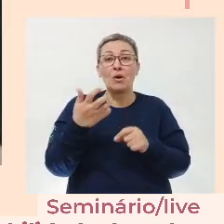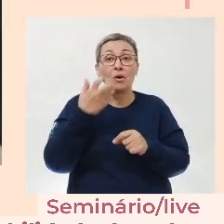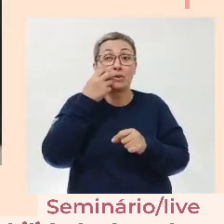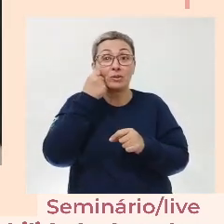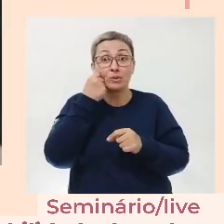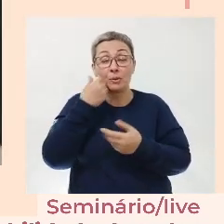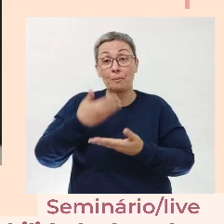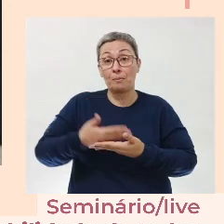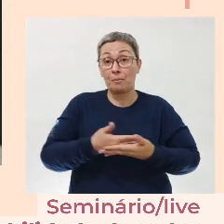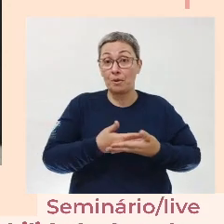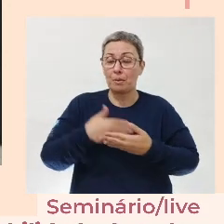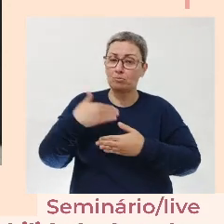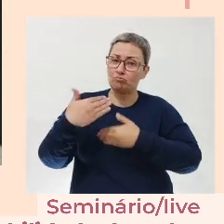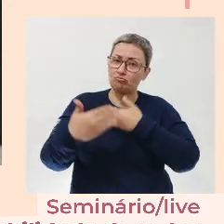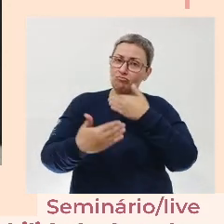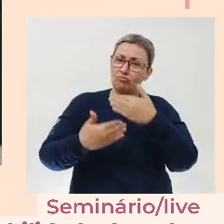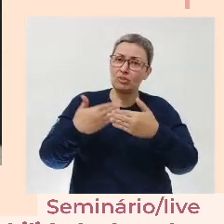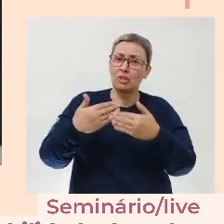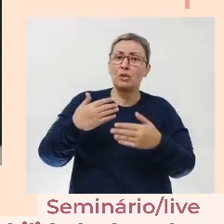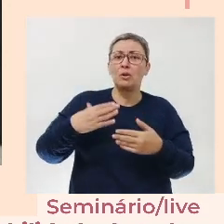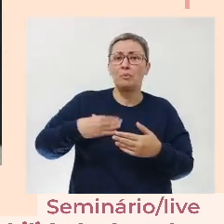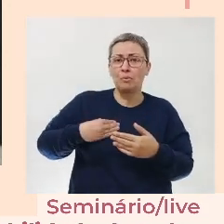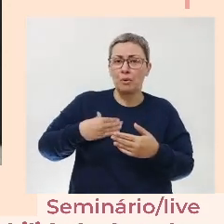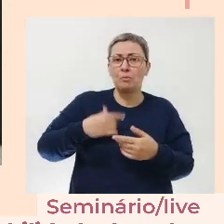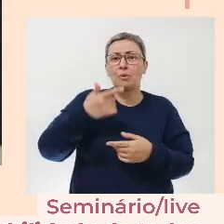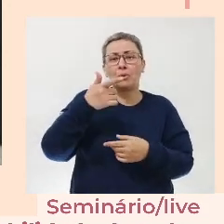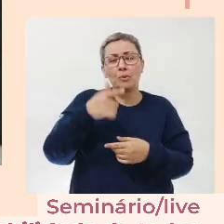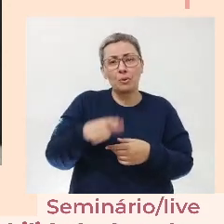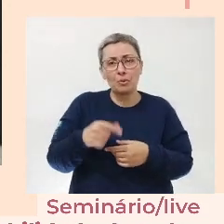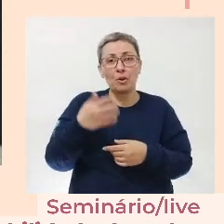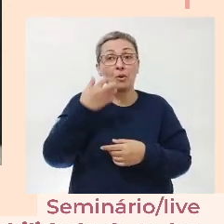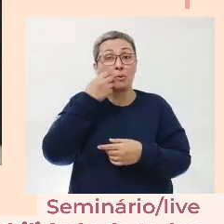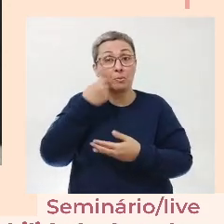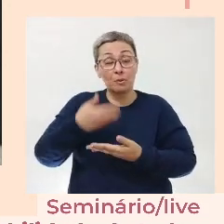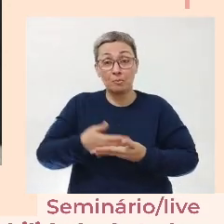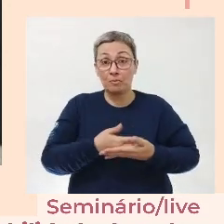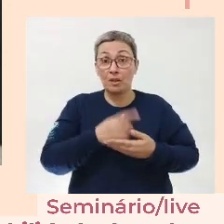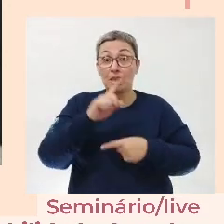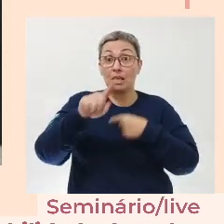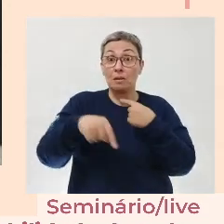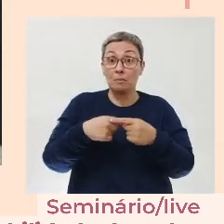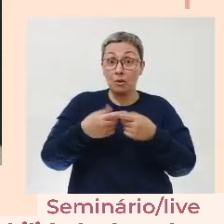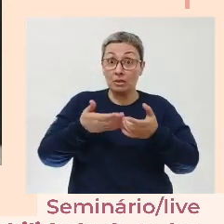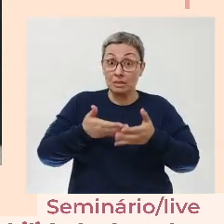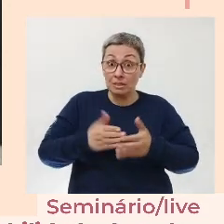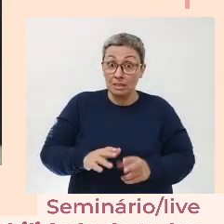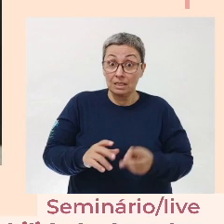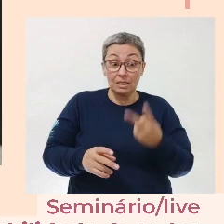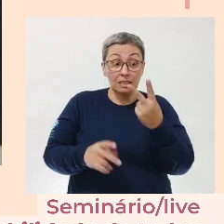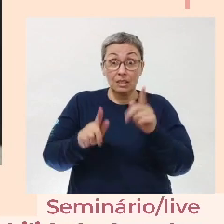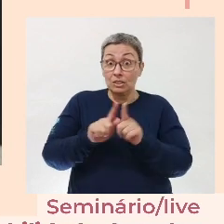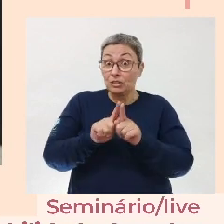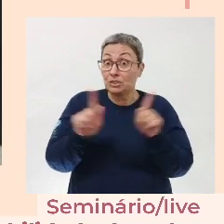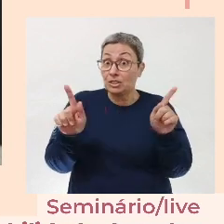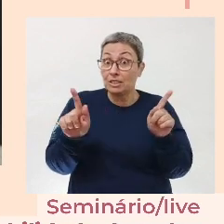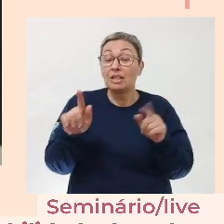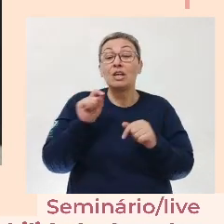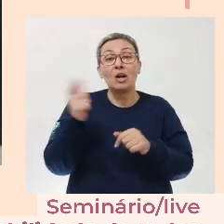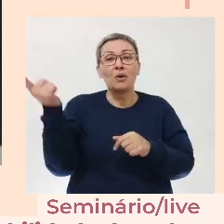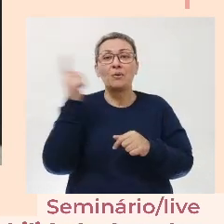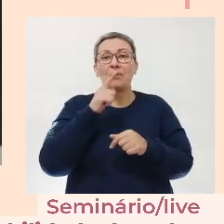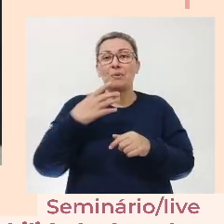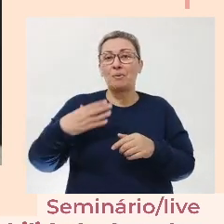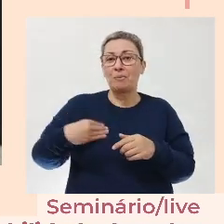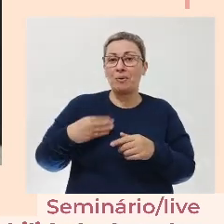linda. Ela adotou um bebê, fez um processo de relactação com esse bebê adotado, depois ela teve